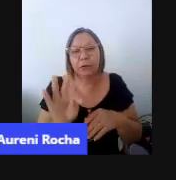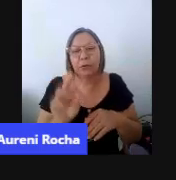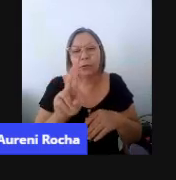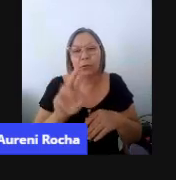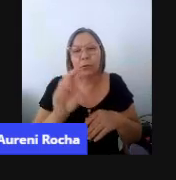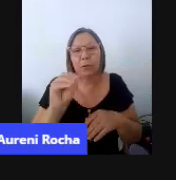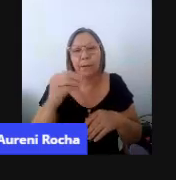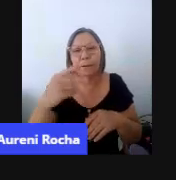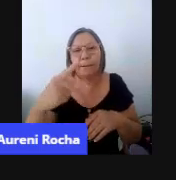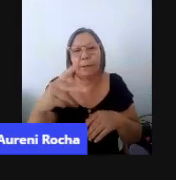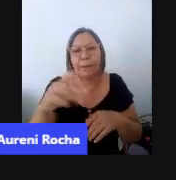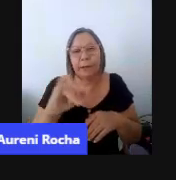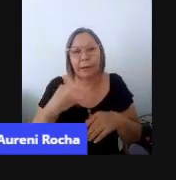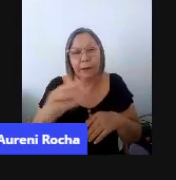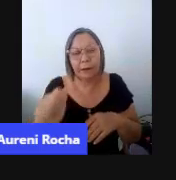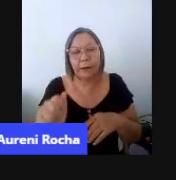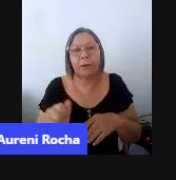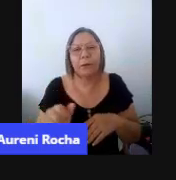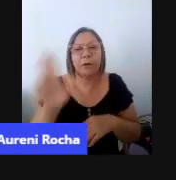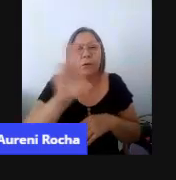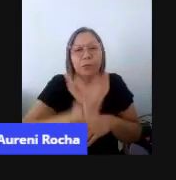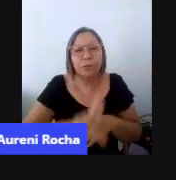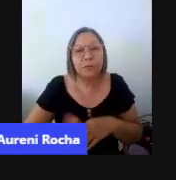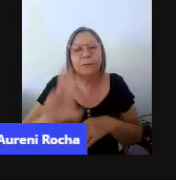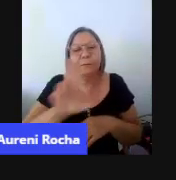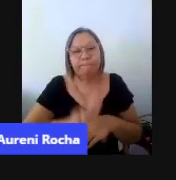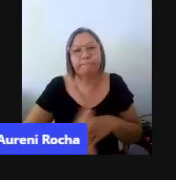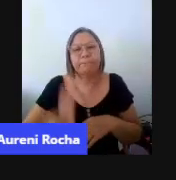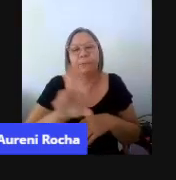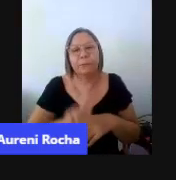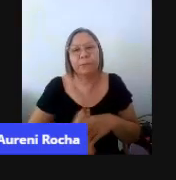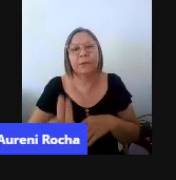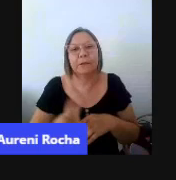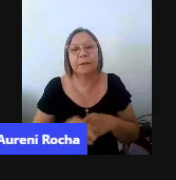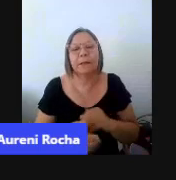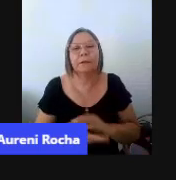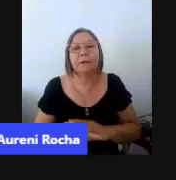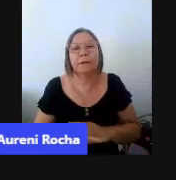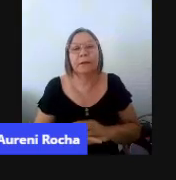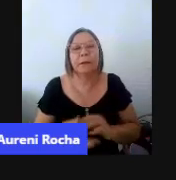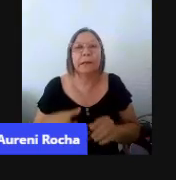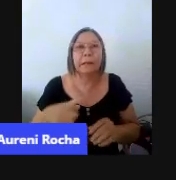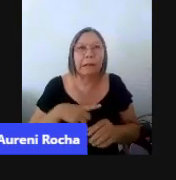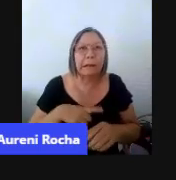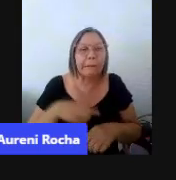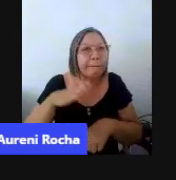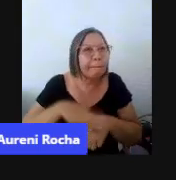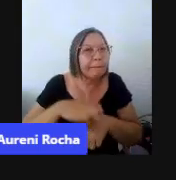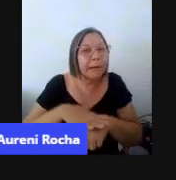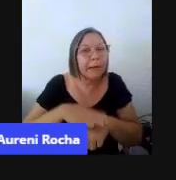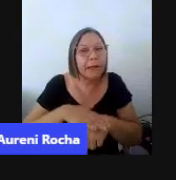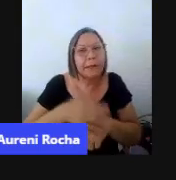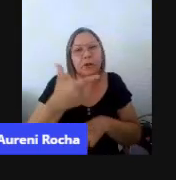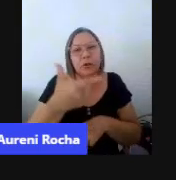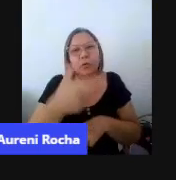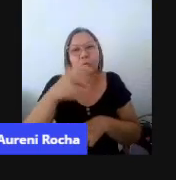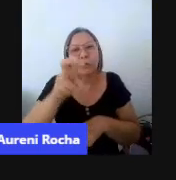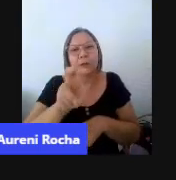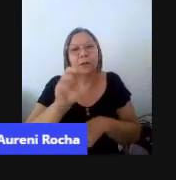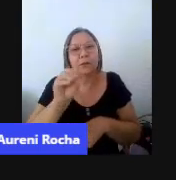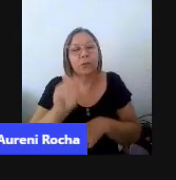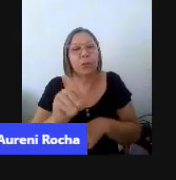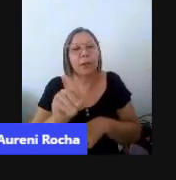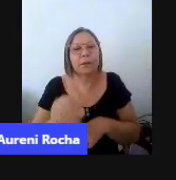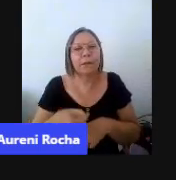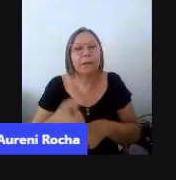que está sendo utilizado sustentavelmente pelo homem. Faz mais de 250 anos que existe a pecuária no Pantanal, e